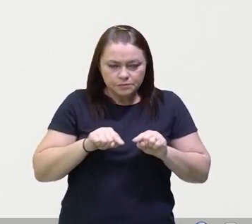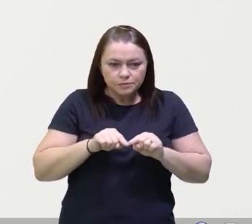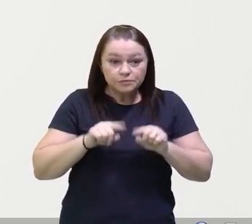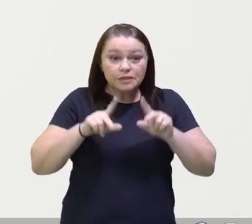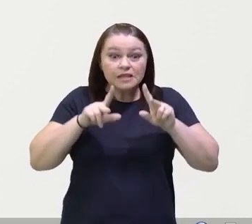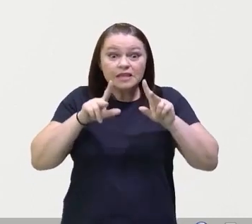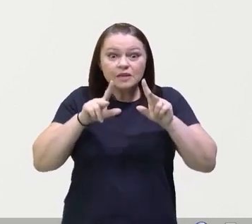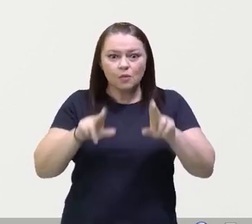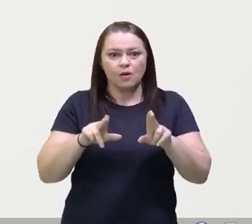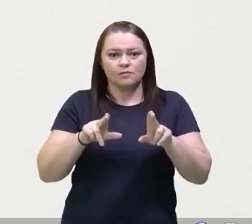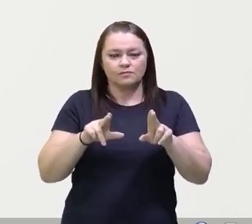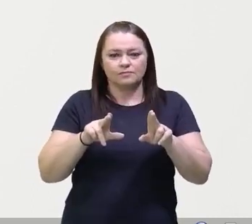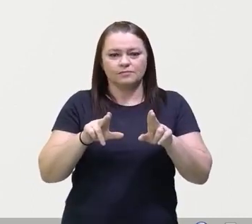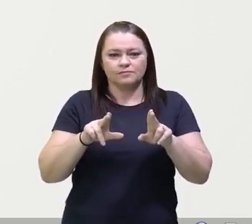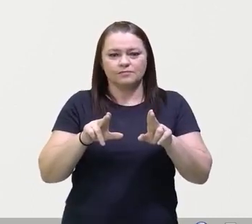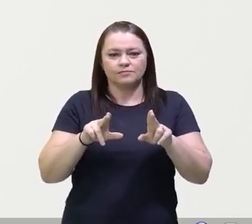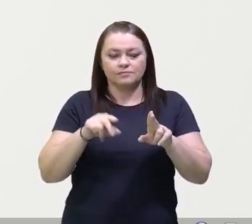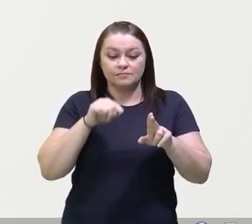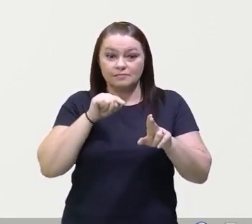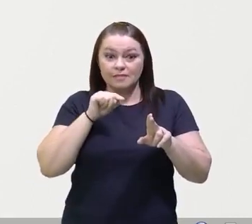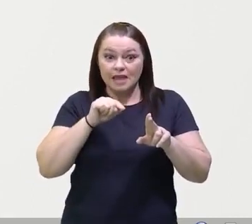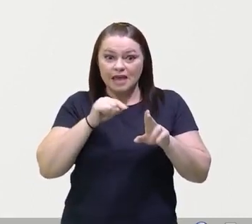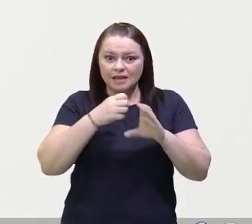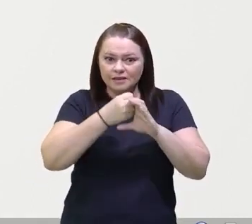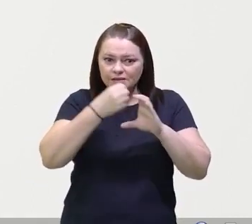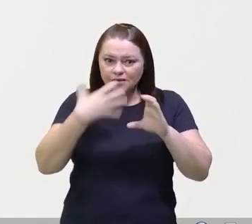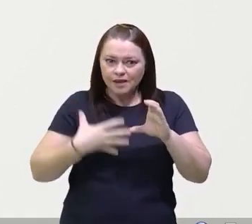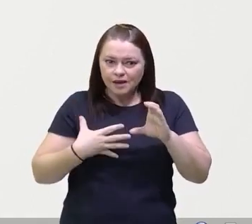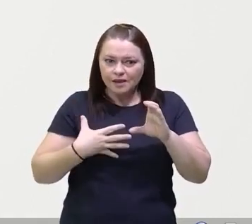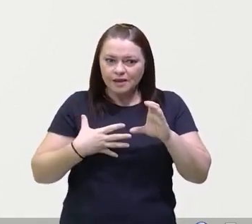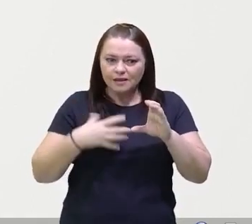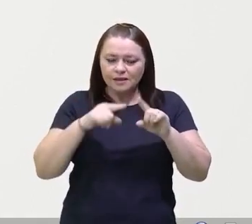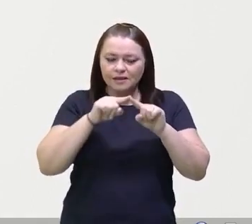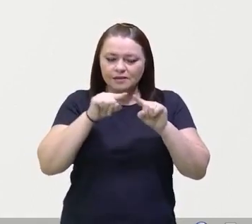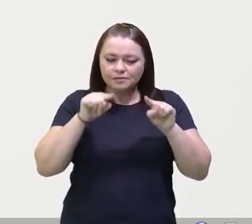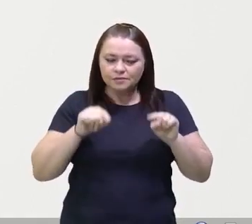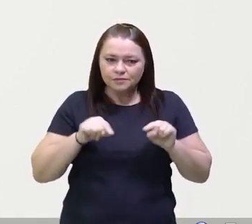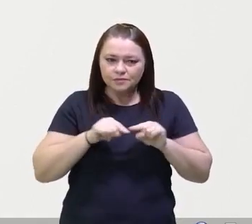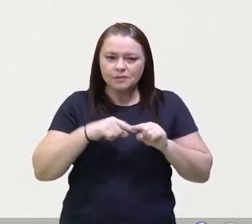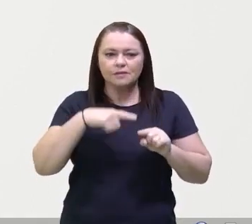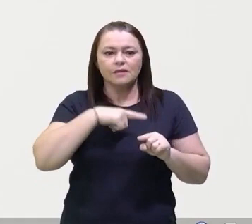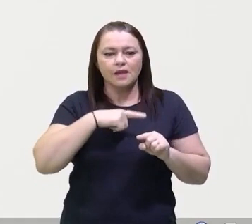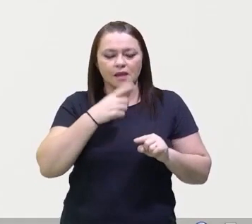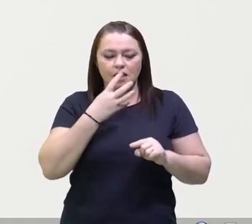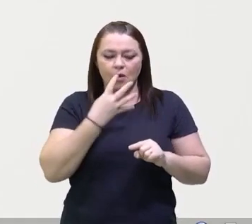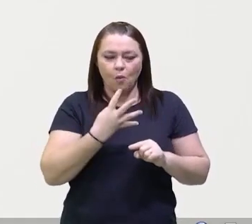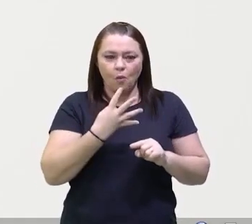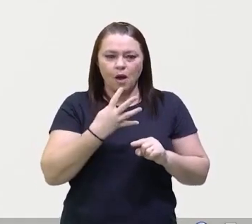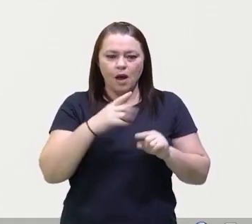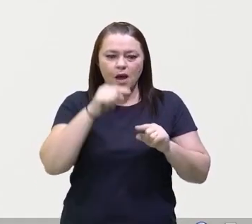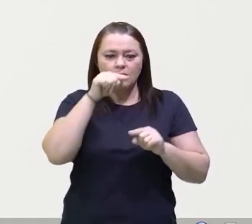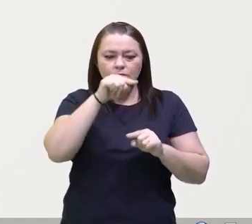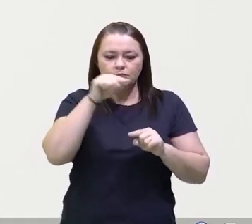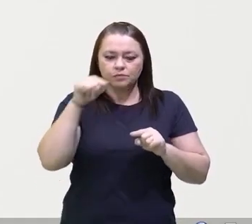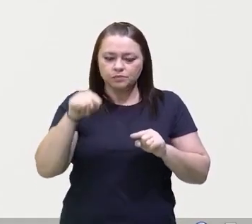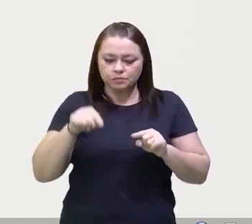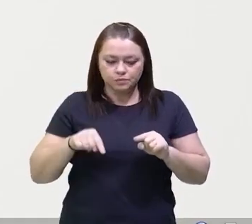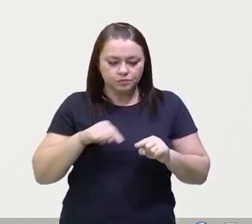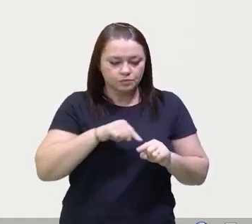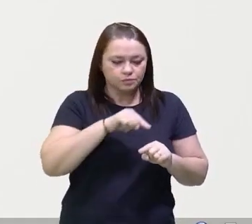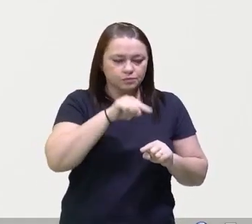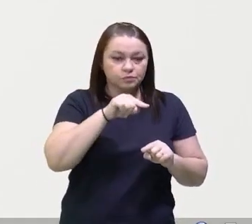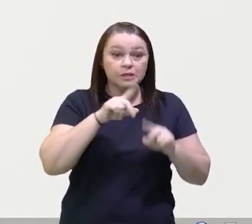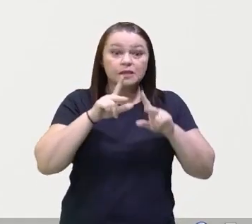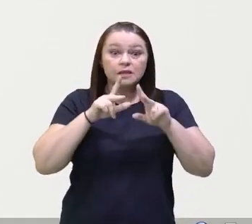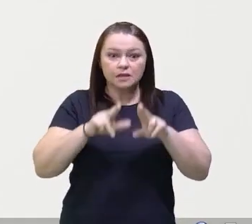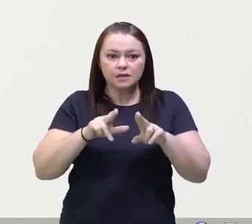primeira característica do quadrado. O quadrado é a figura geométrica com 4 lados iguais. Mas, além